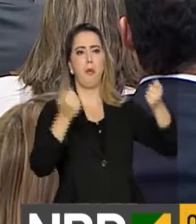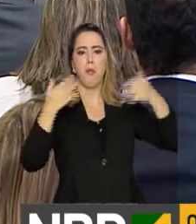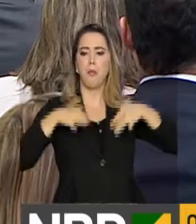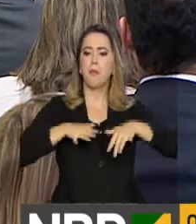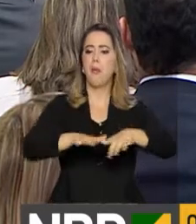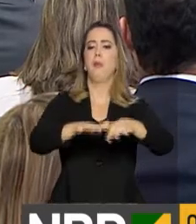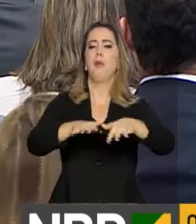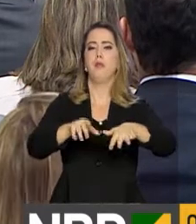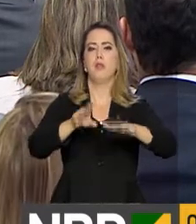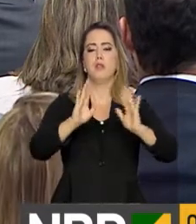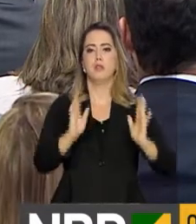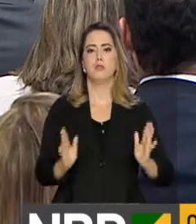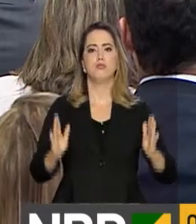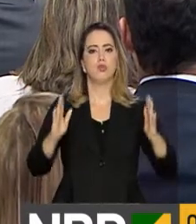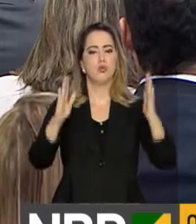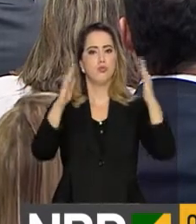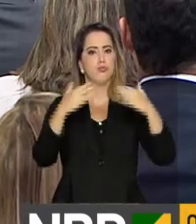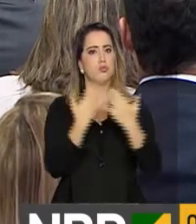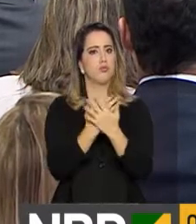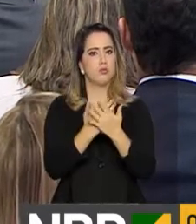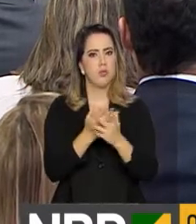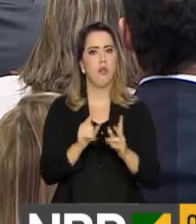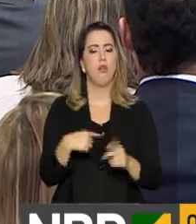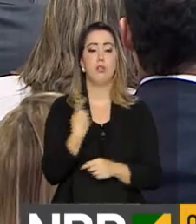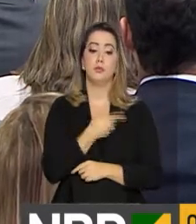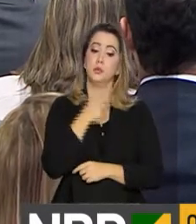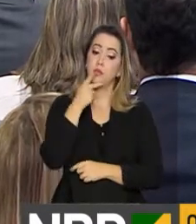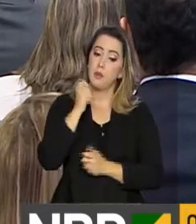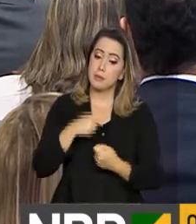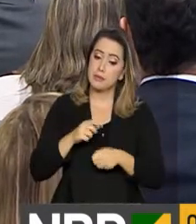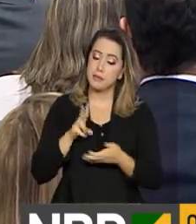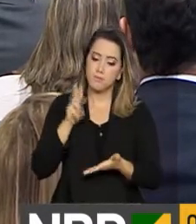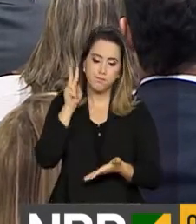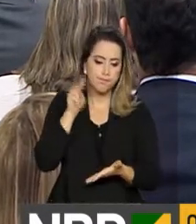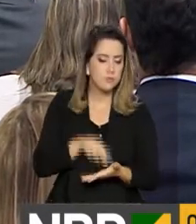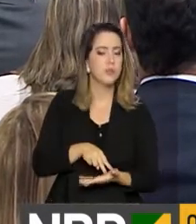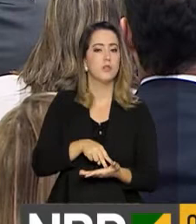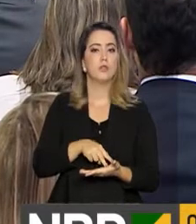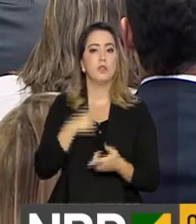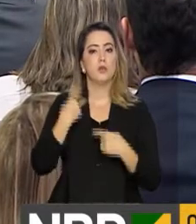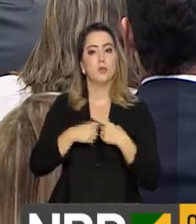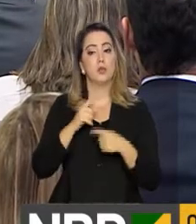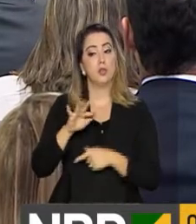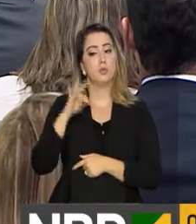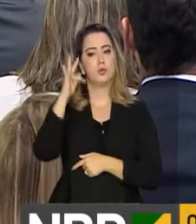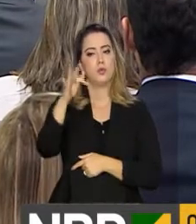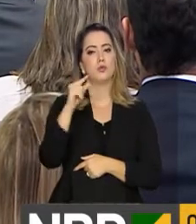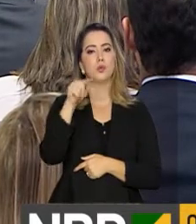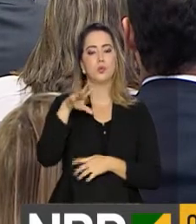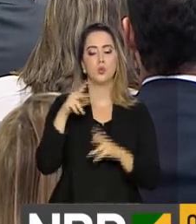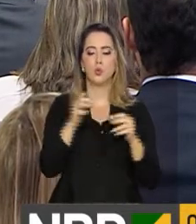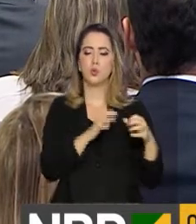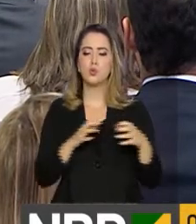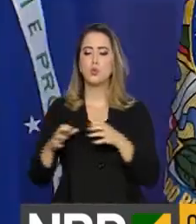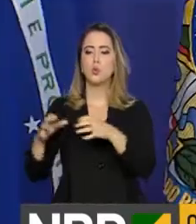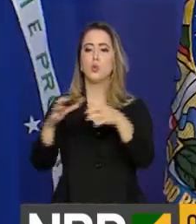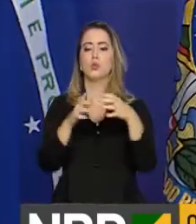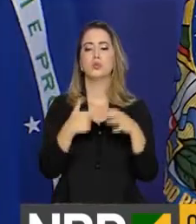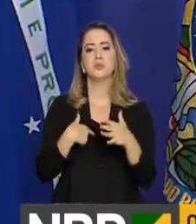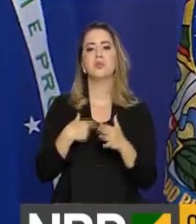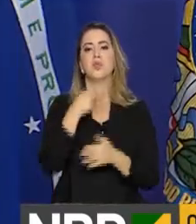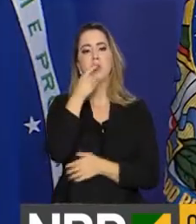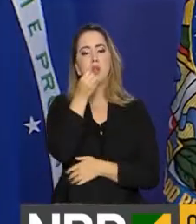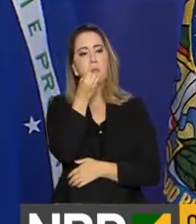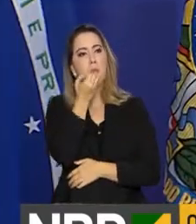prédios mas nós dissemos vamos sustentar porque mais adiante certa e seguramente todo o setor educacional vai aplaudir